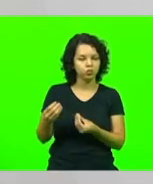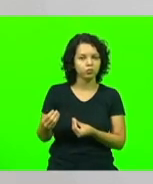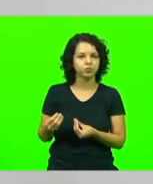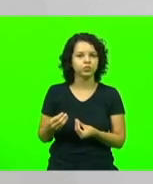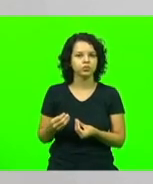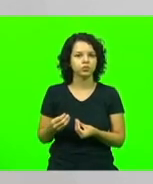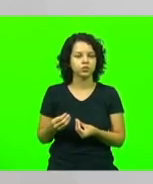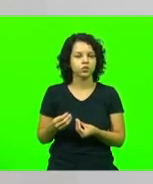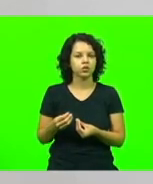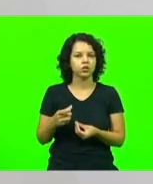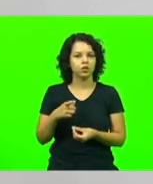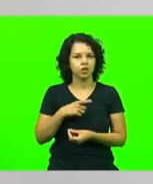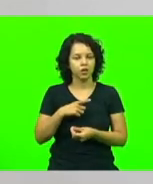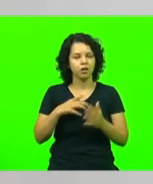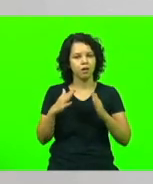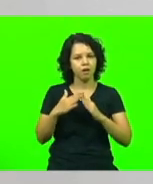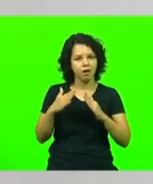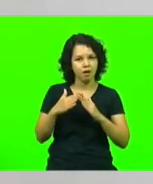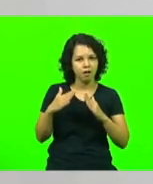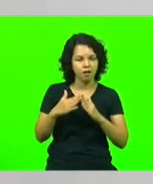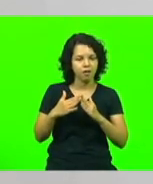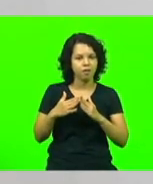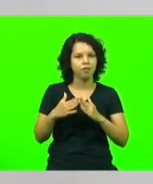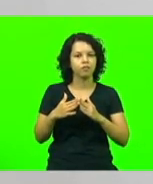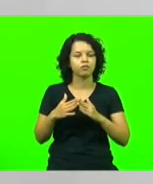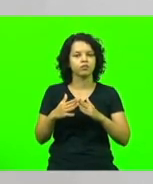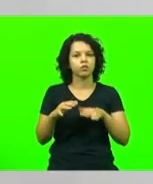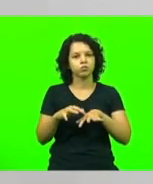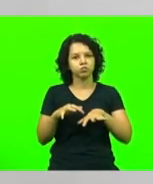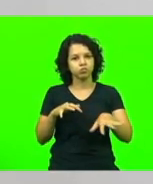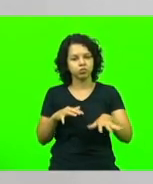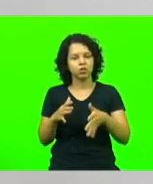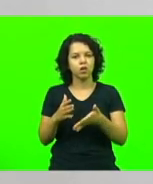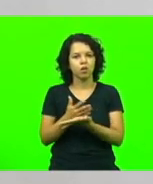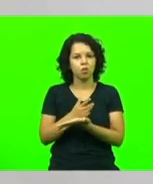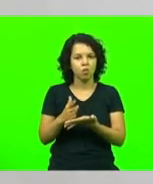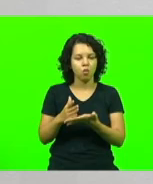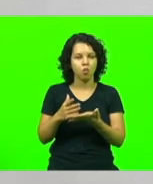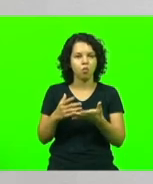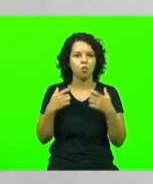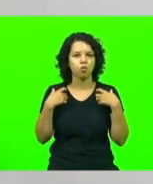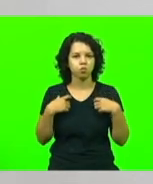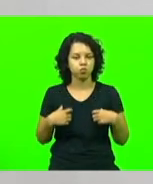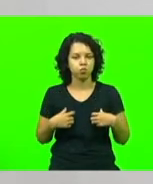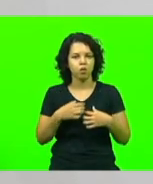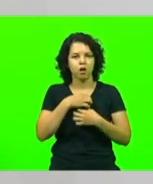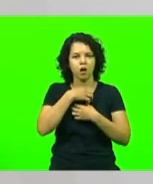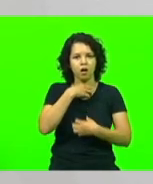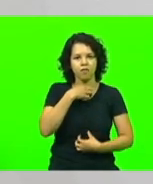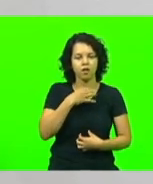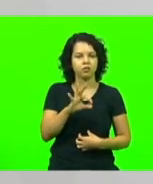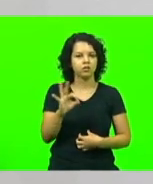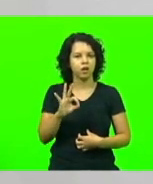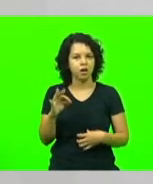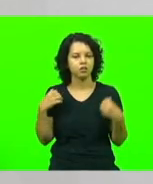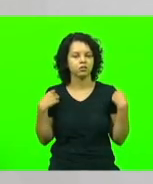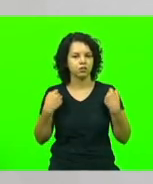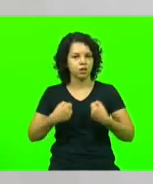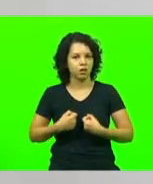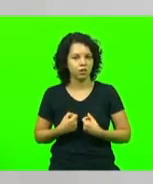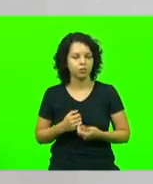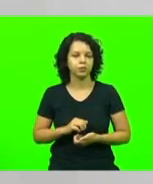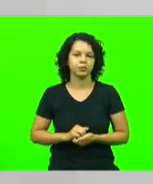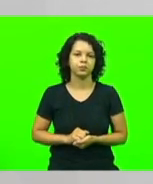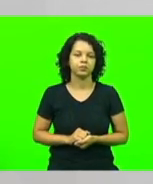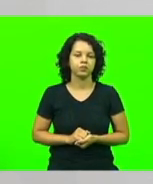estavam transmitindo de casa, alguns de camiseta, outros de sem gravata, de terno. E nessa